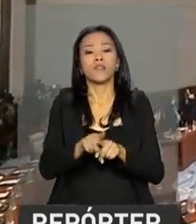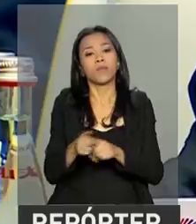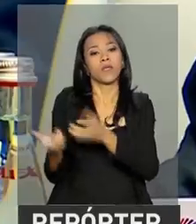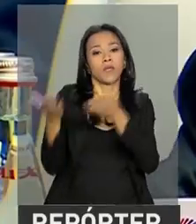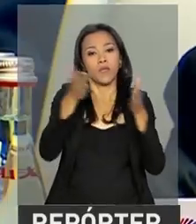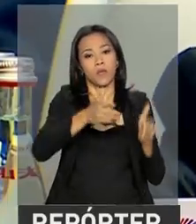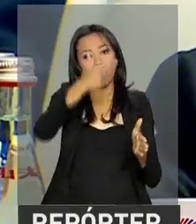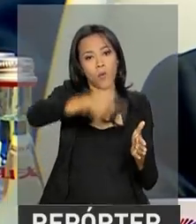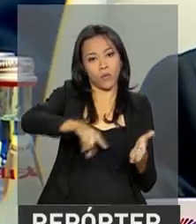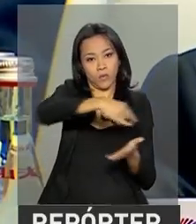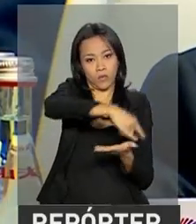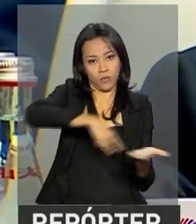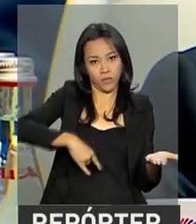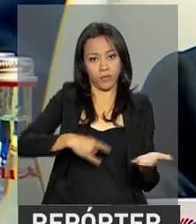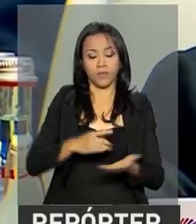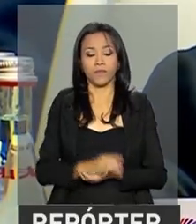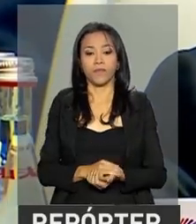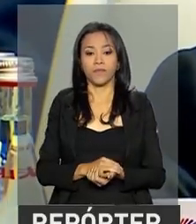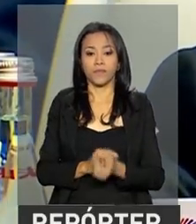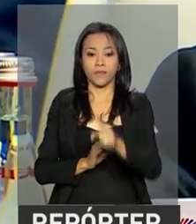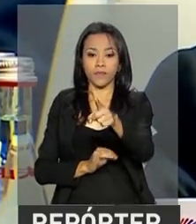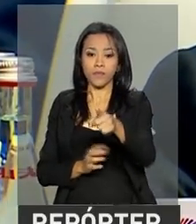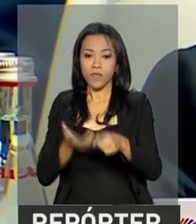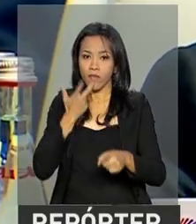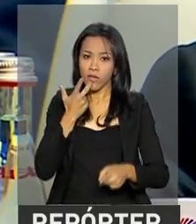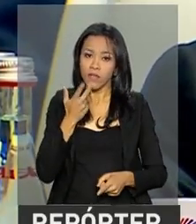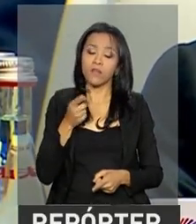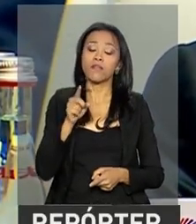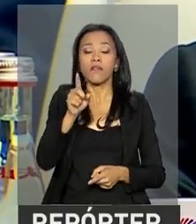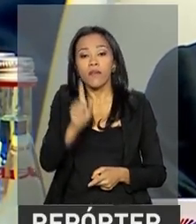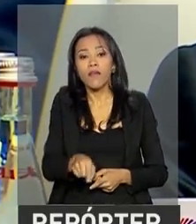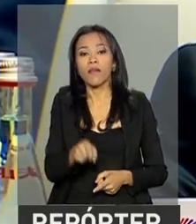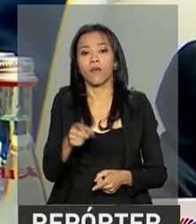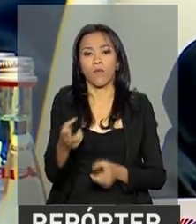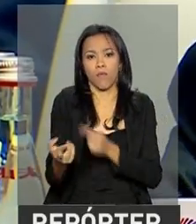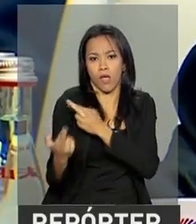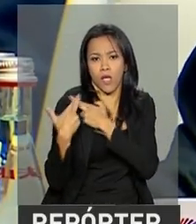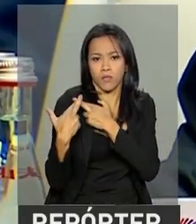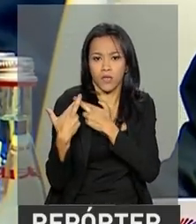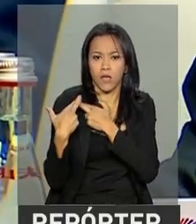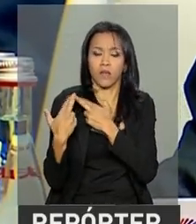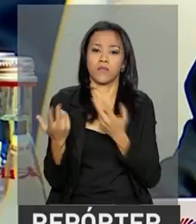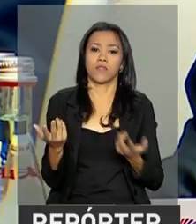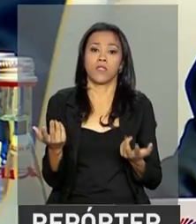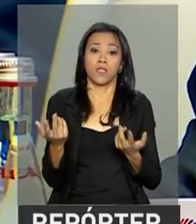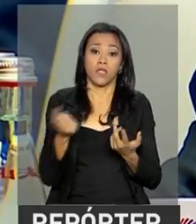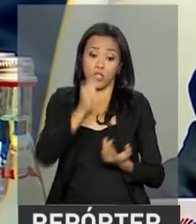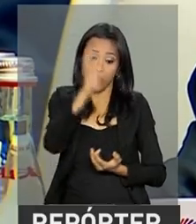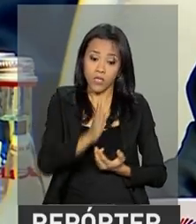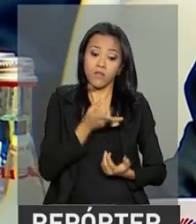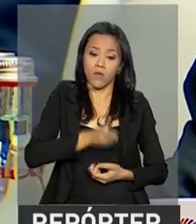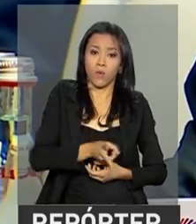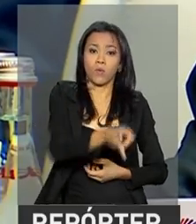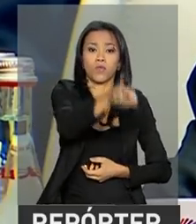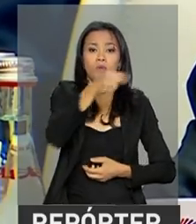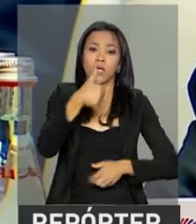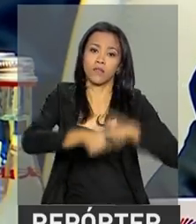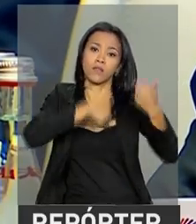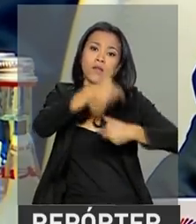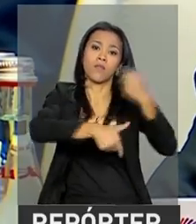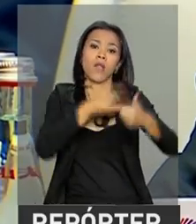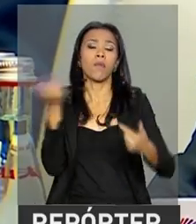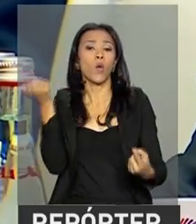Unidas. É dessa forma, com responsabilidade e abertura, que o Brasil continuará a trabalhar para alcançar